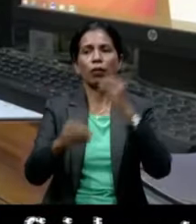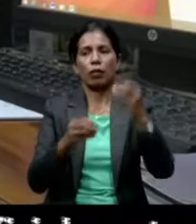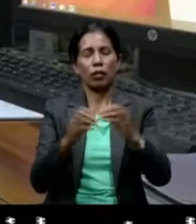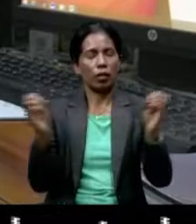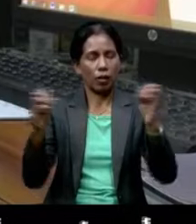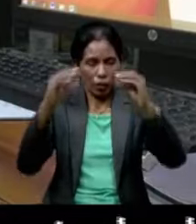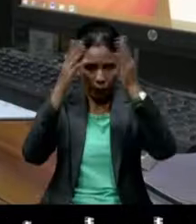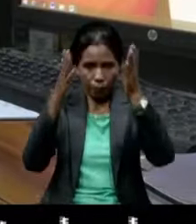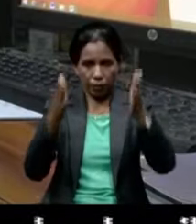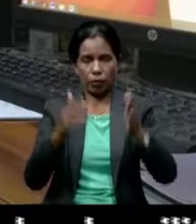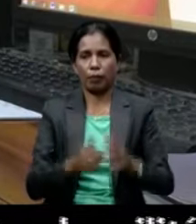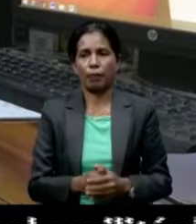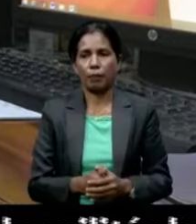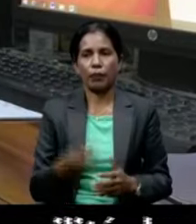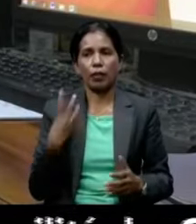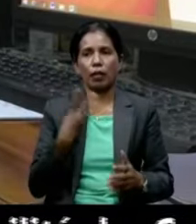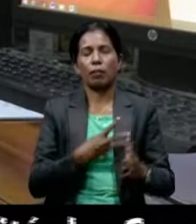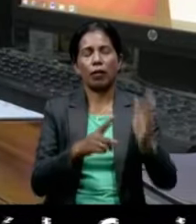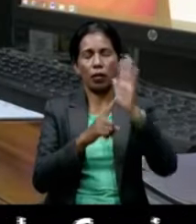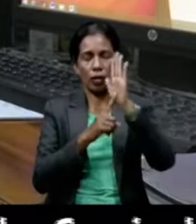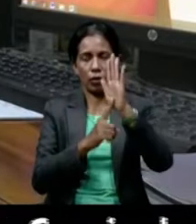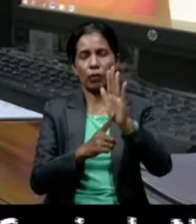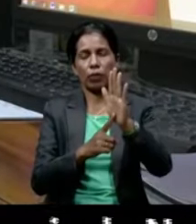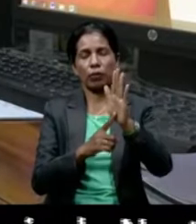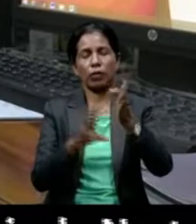professor. A minha toa tan